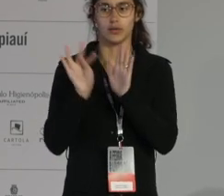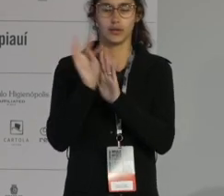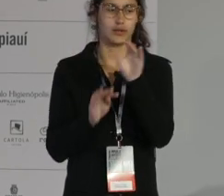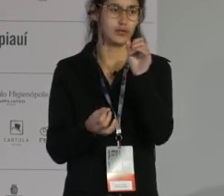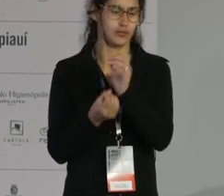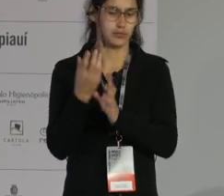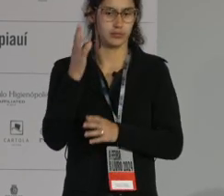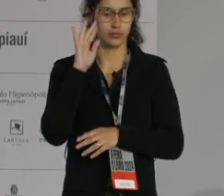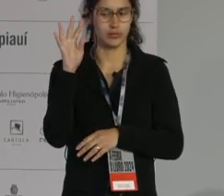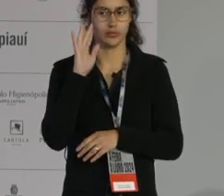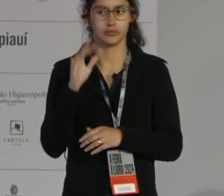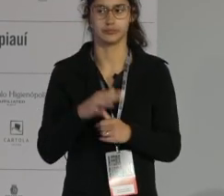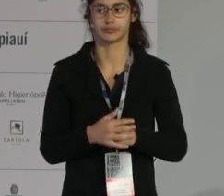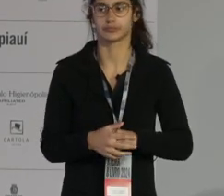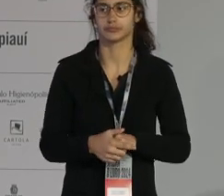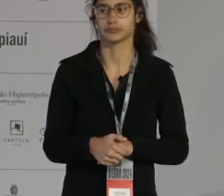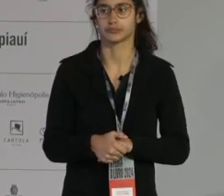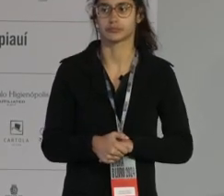ficcional?